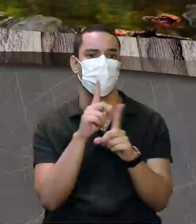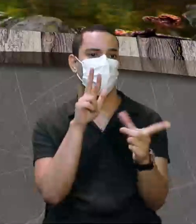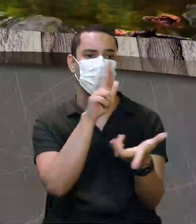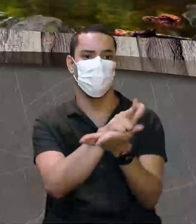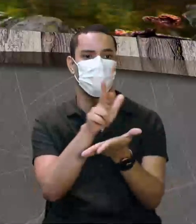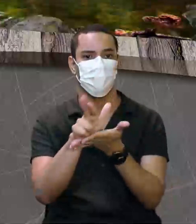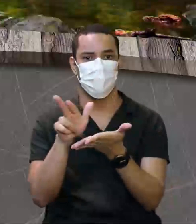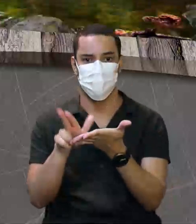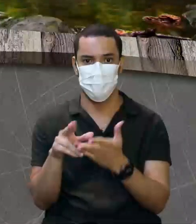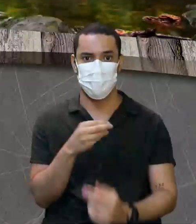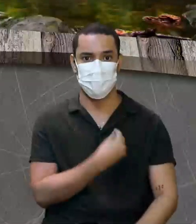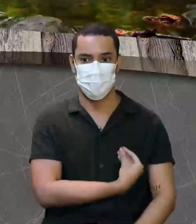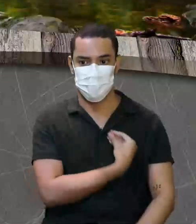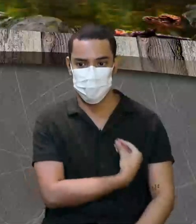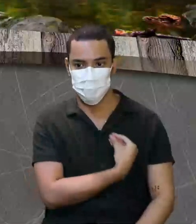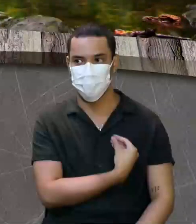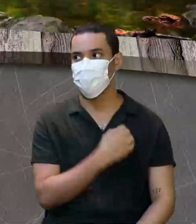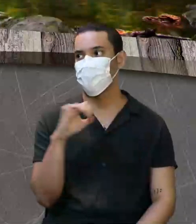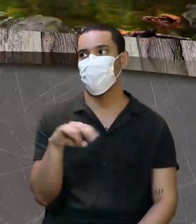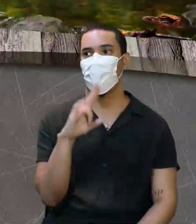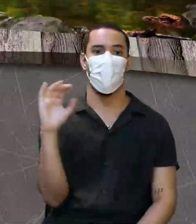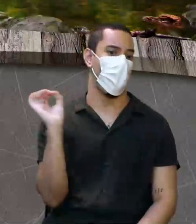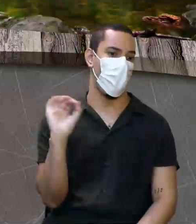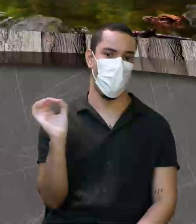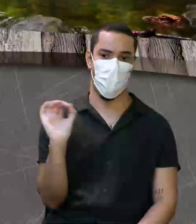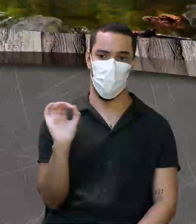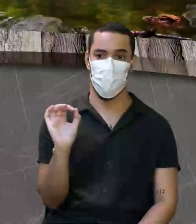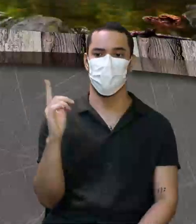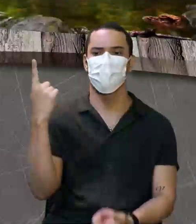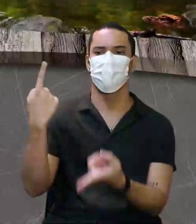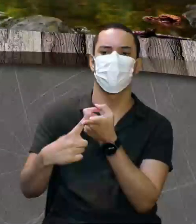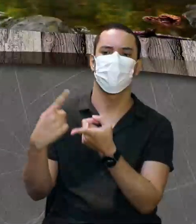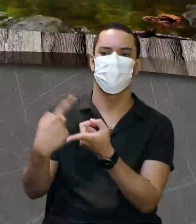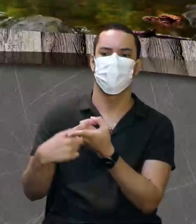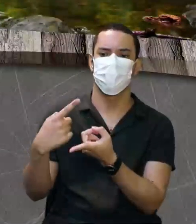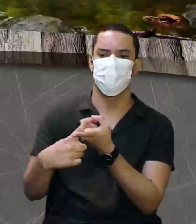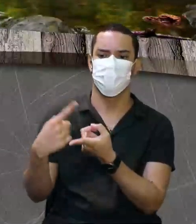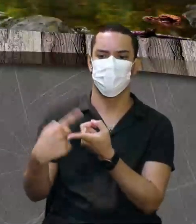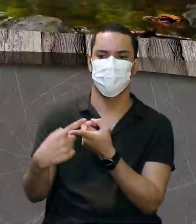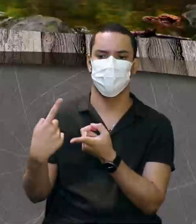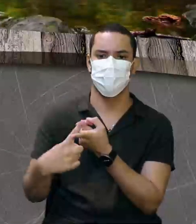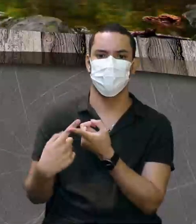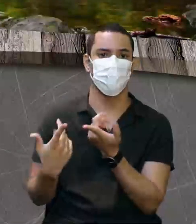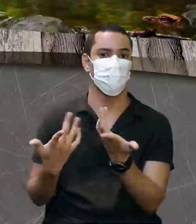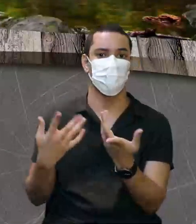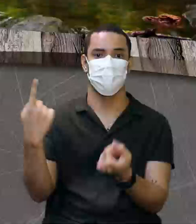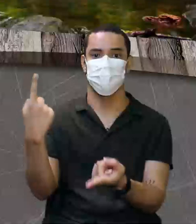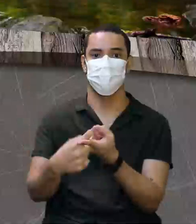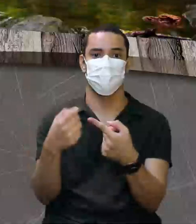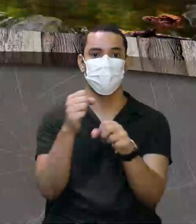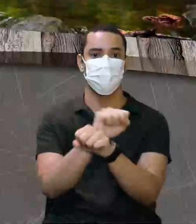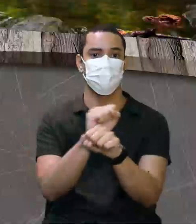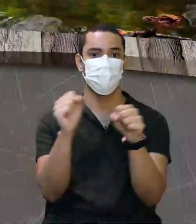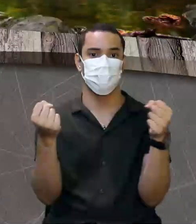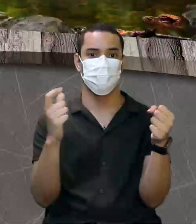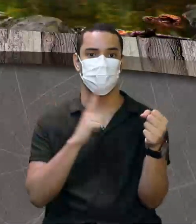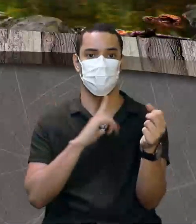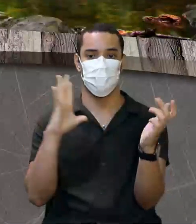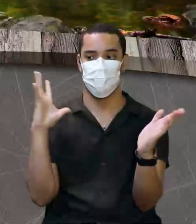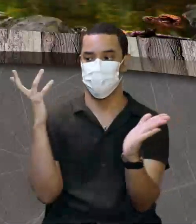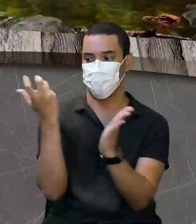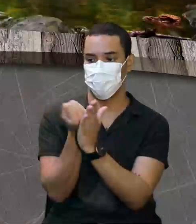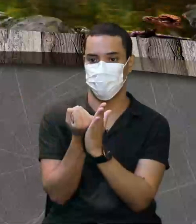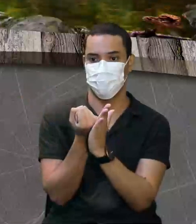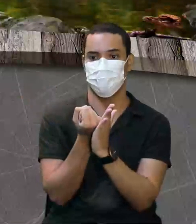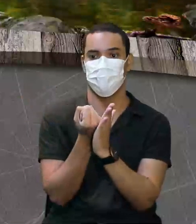de viventes, seres viventes que nós temos. Por quê? Porque não se tem alguns